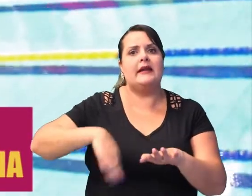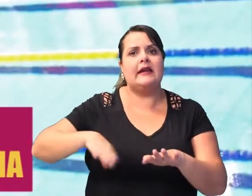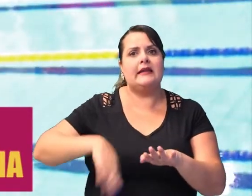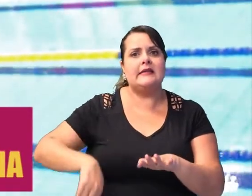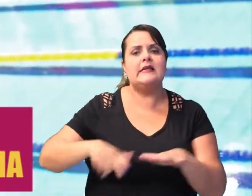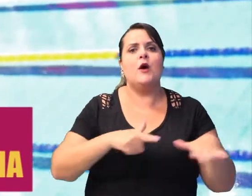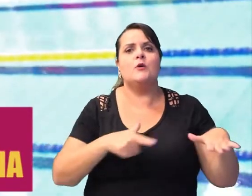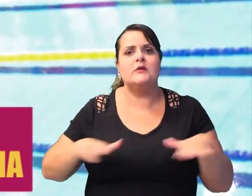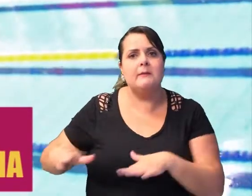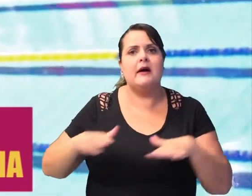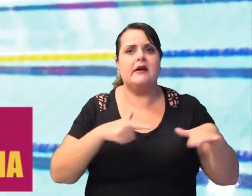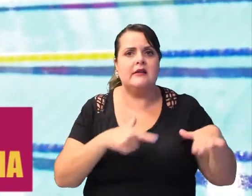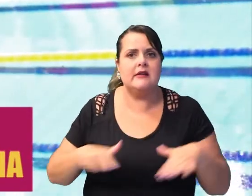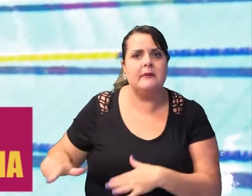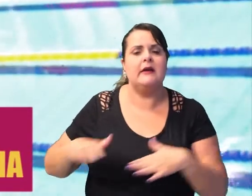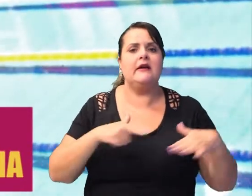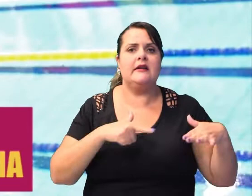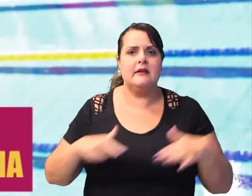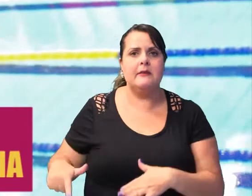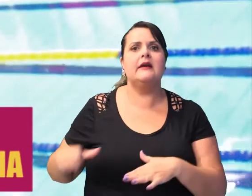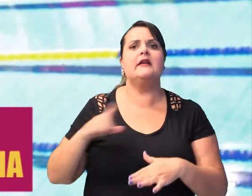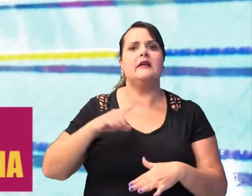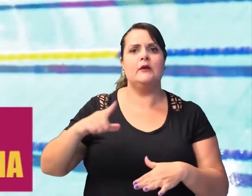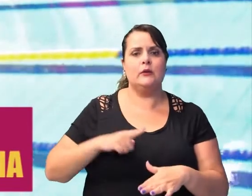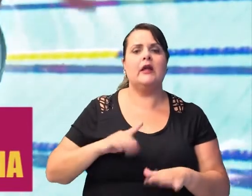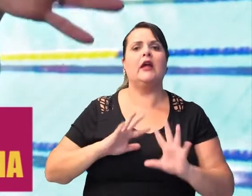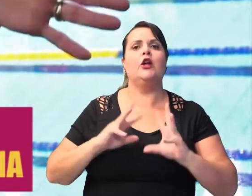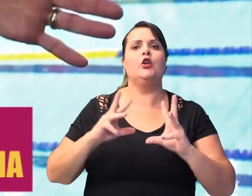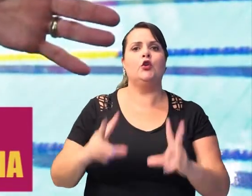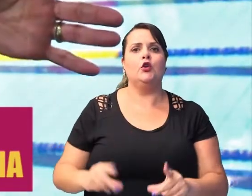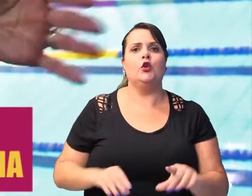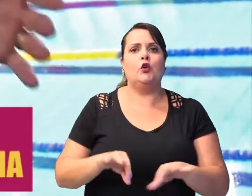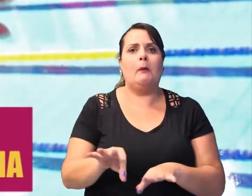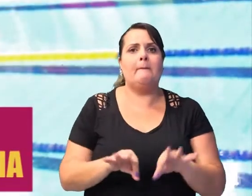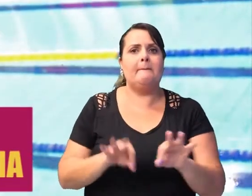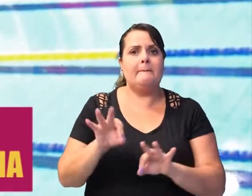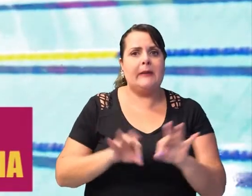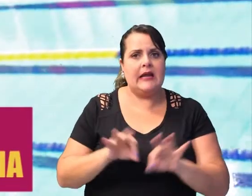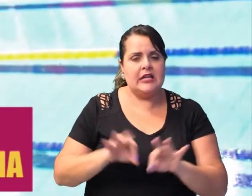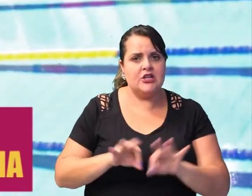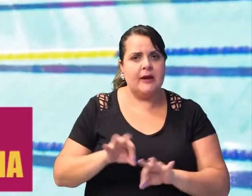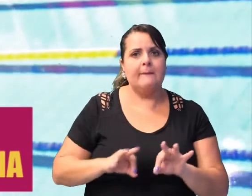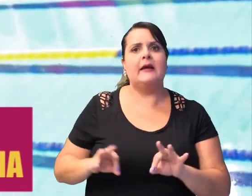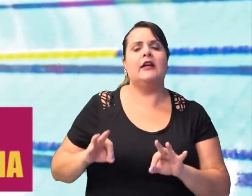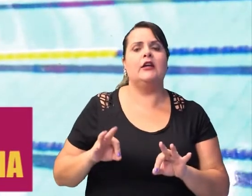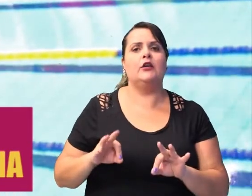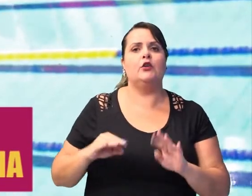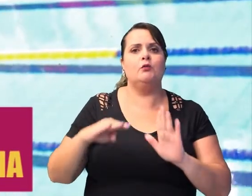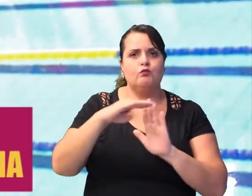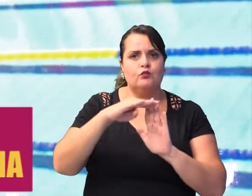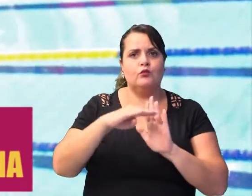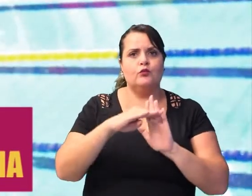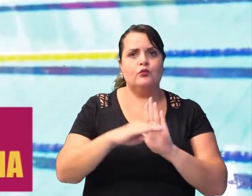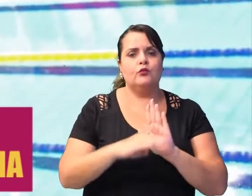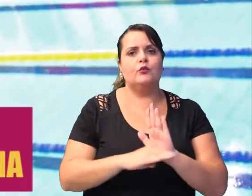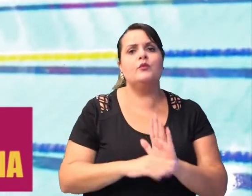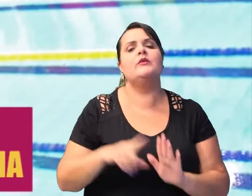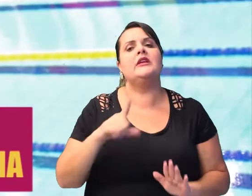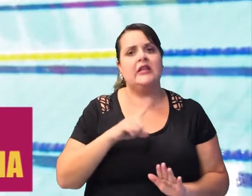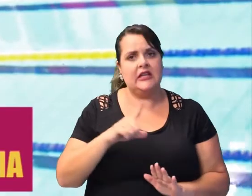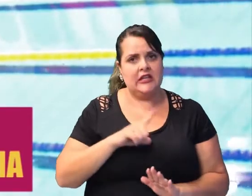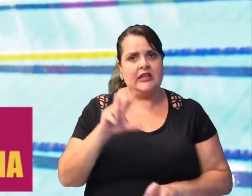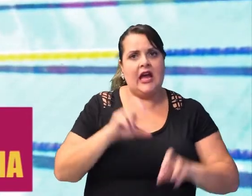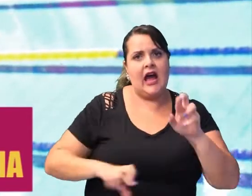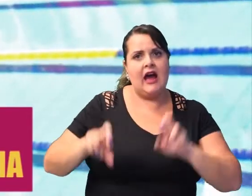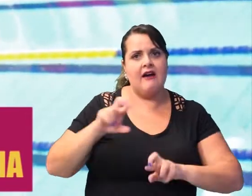exemplo se você tem todo um planejamento você tem professores capacitados um planejamento muito estruturado e avaliação